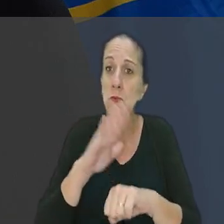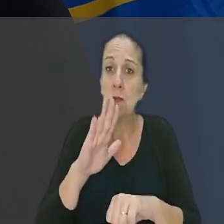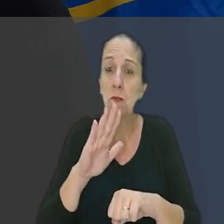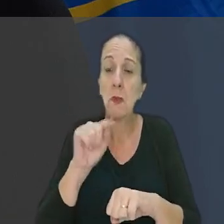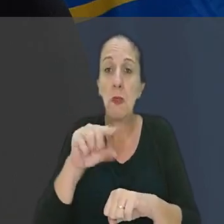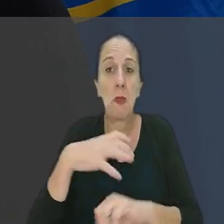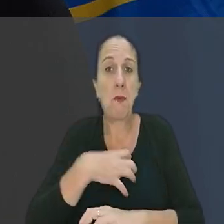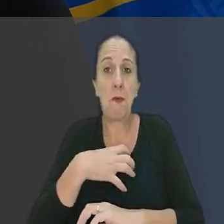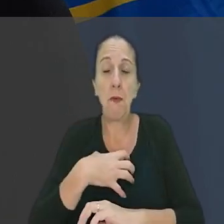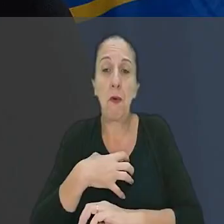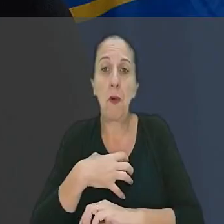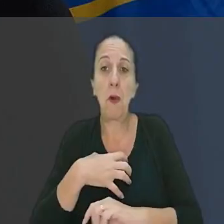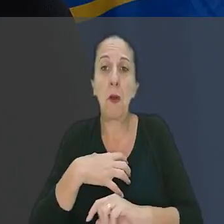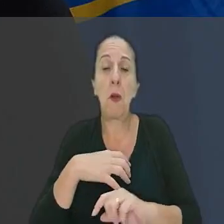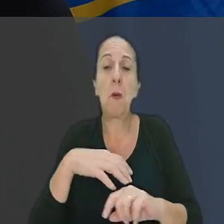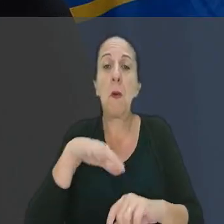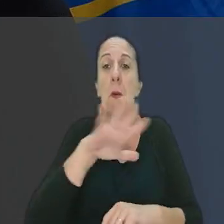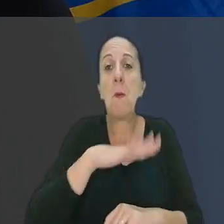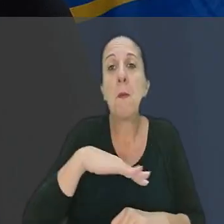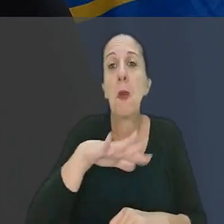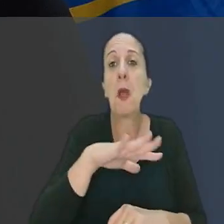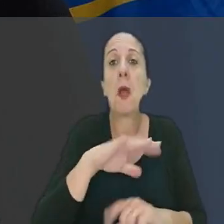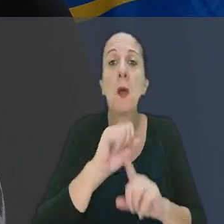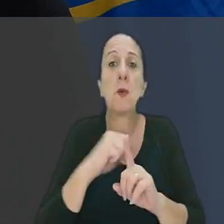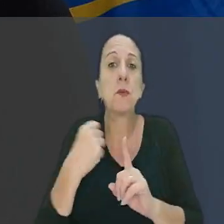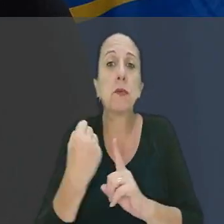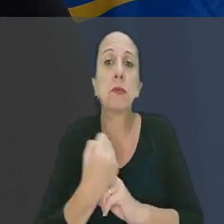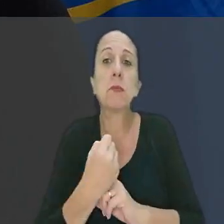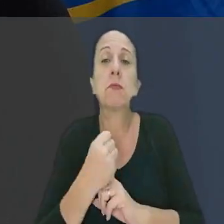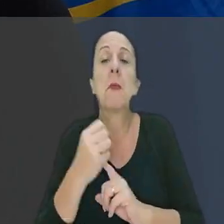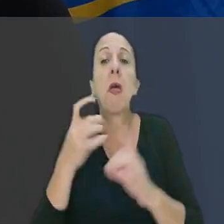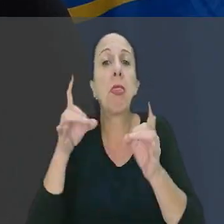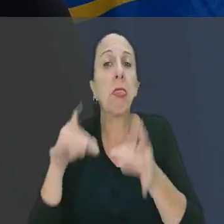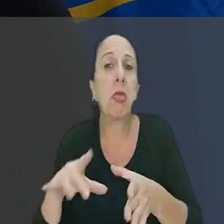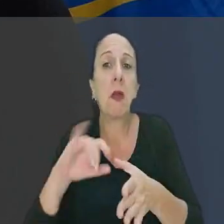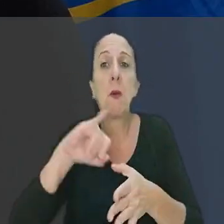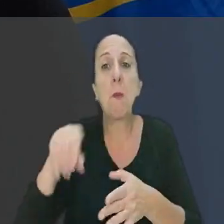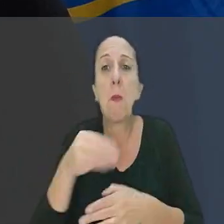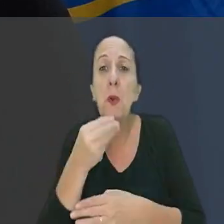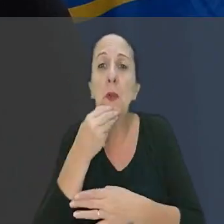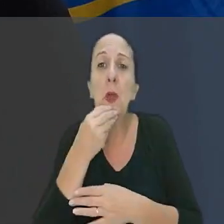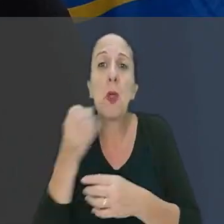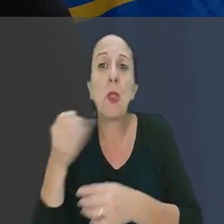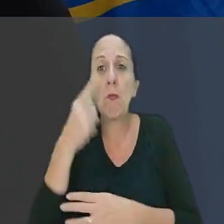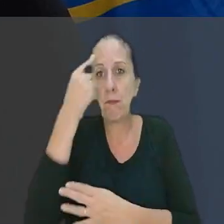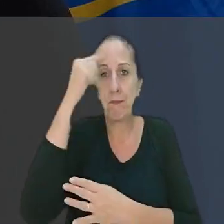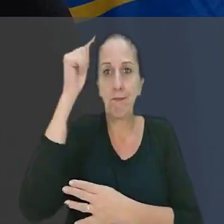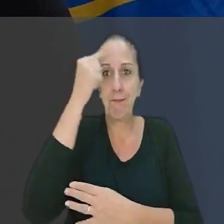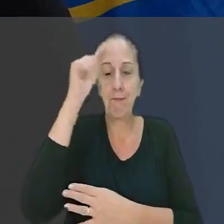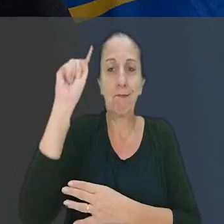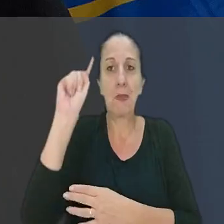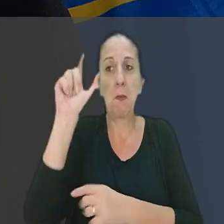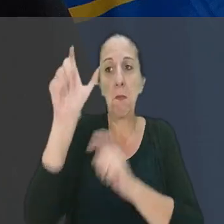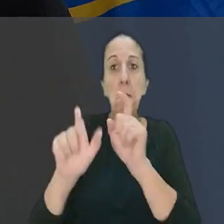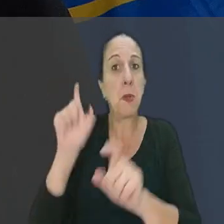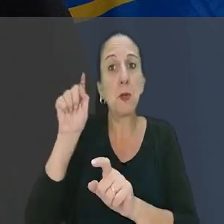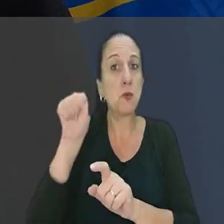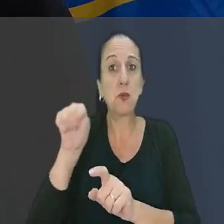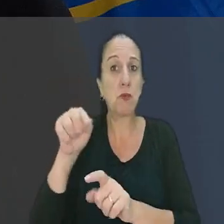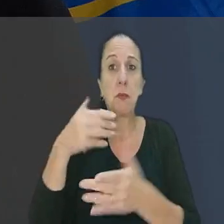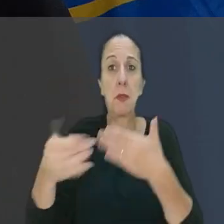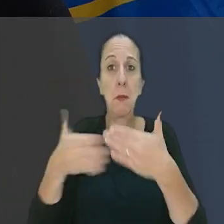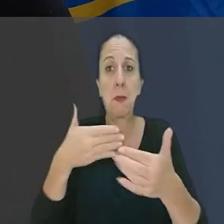E, desta forma, o mercado e a sociedade deixam de ter oportunidade, de ter novas ideias que, de repente, poderiam surgir dessas